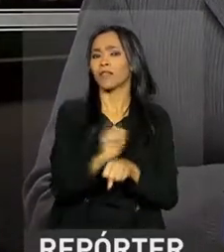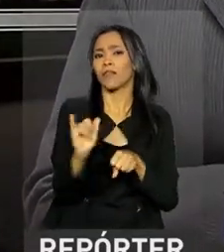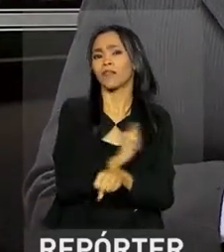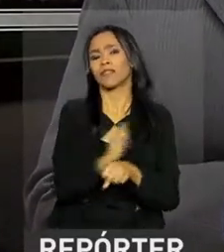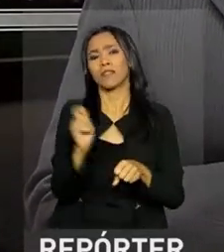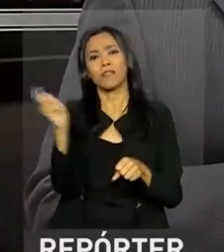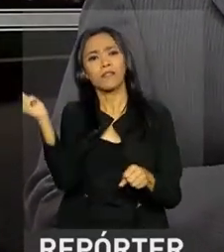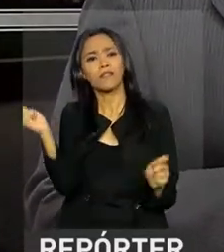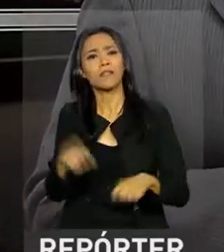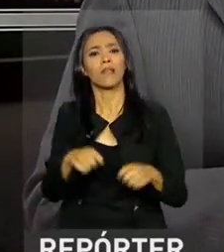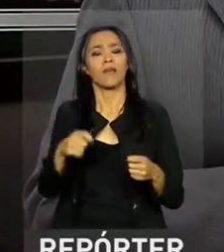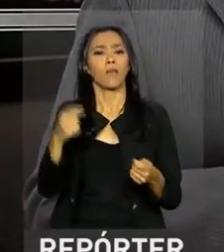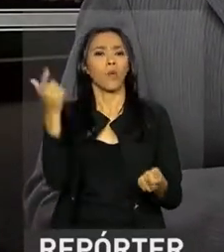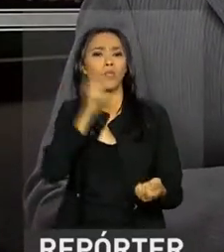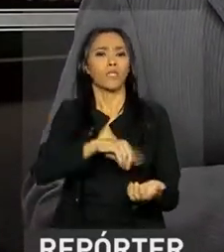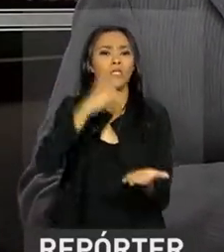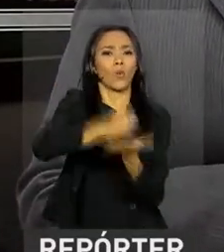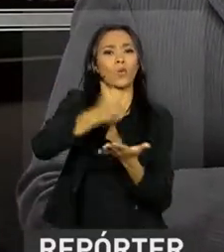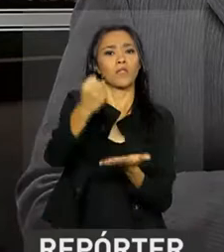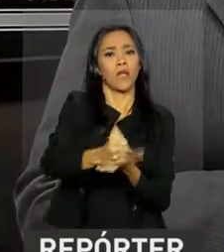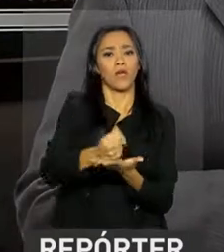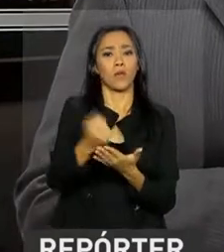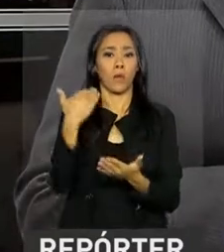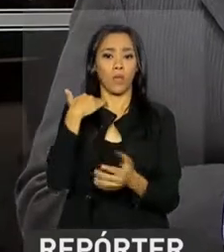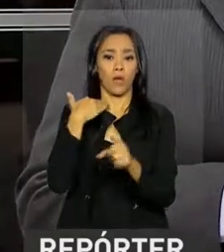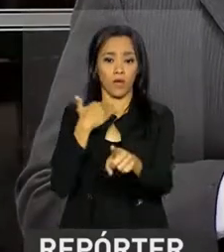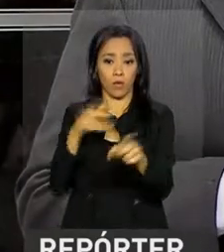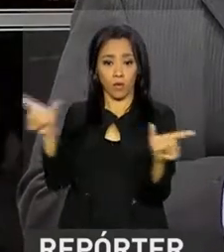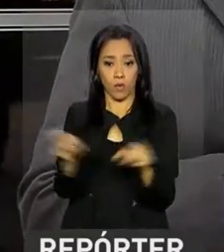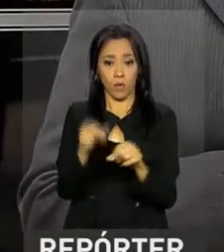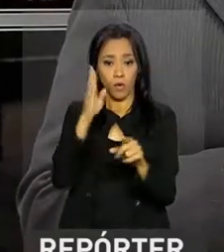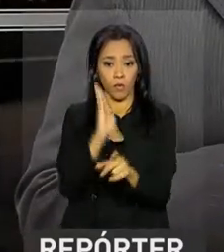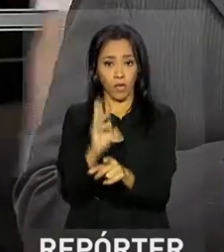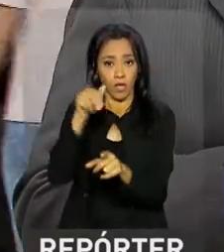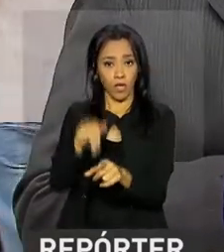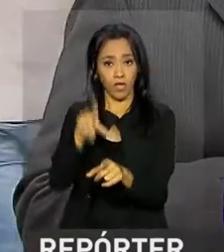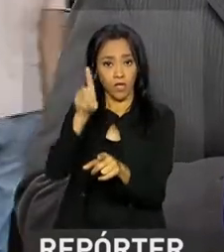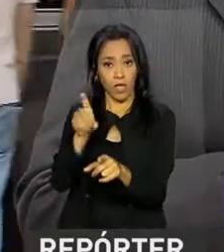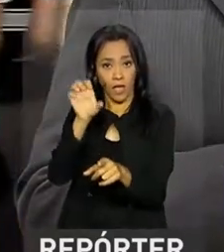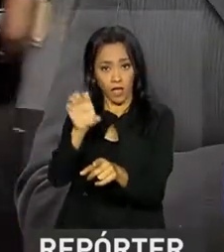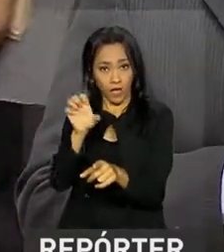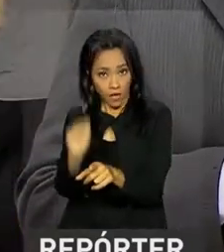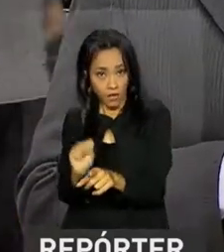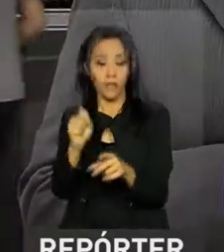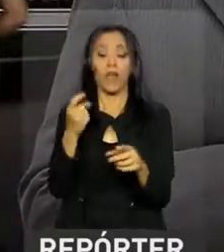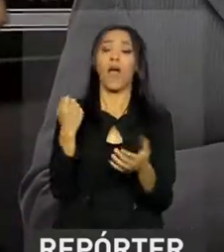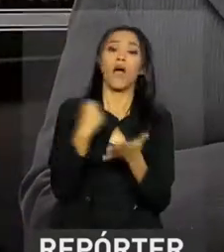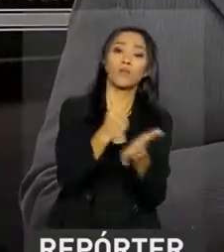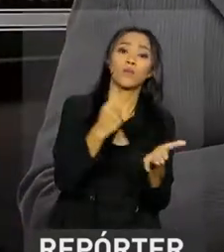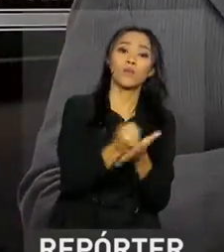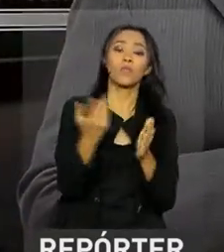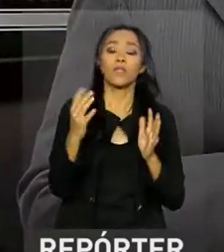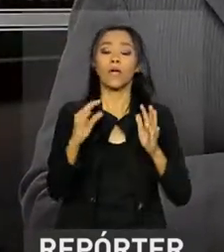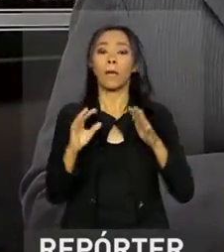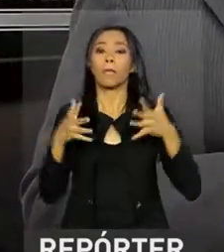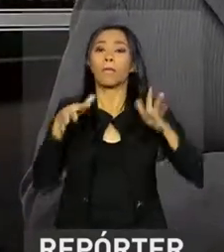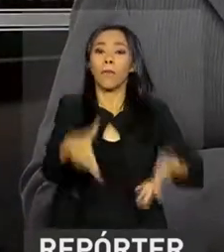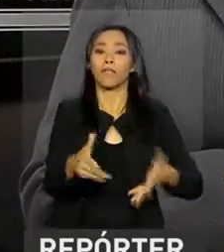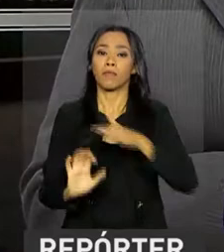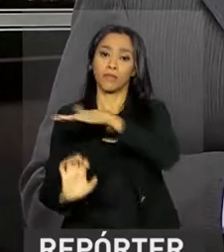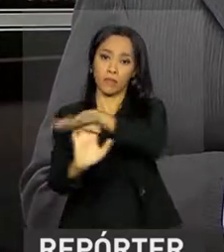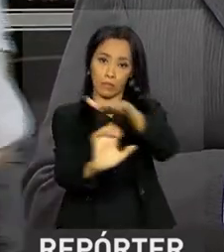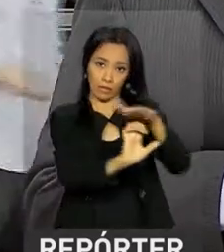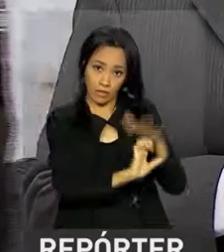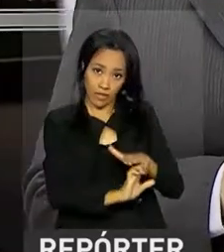os contratos com o BNDES, aumente a participação do setor privado nos financiamentos de longo prazo